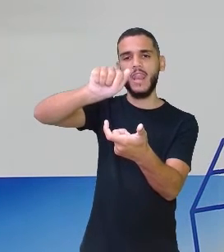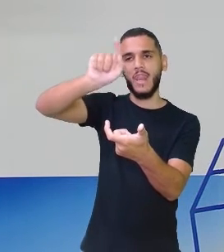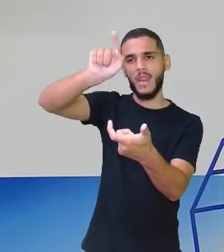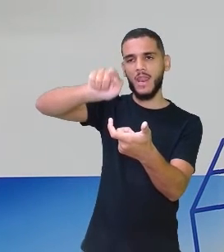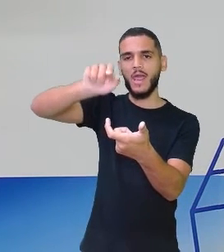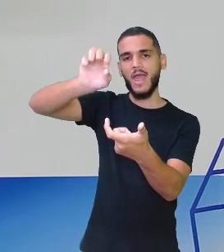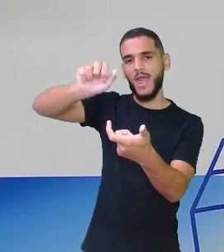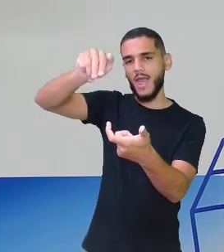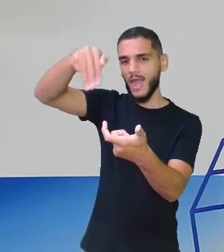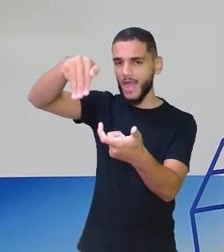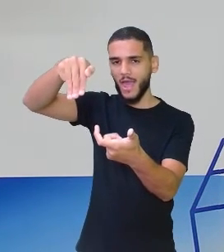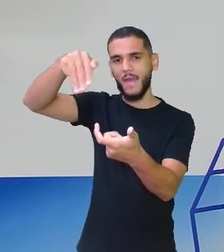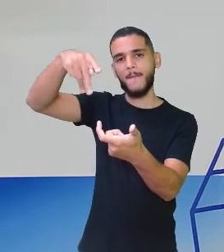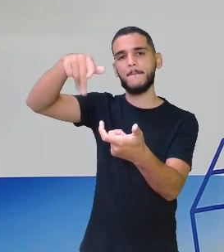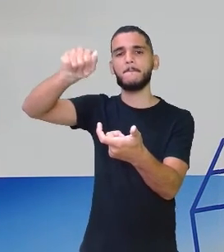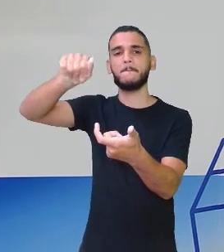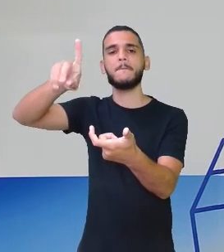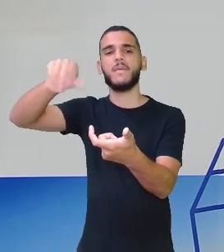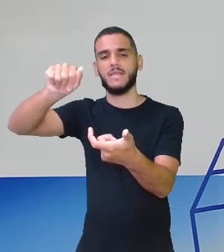lã.